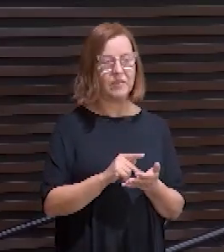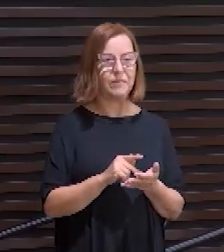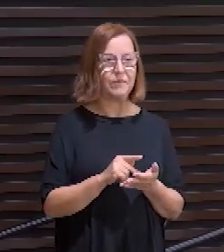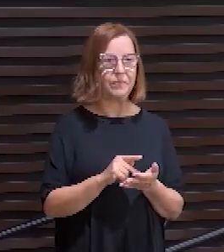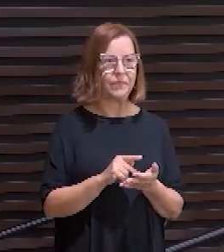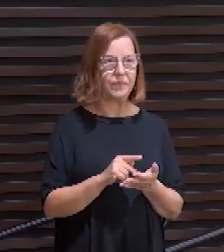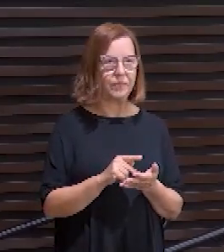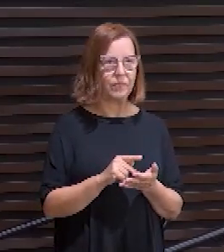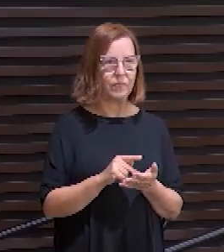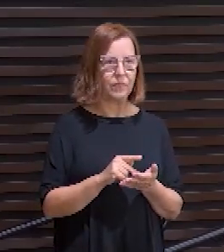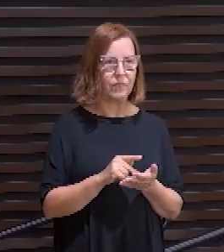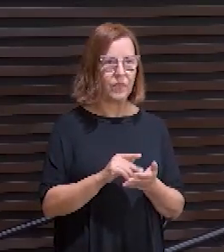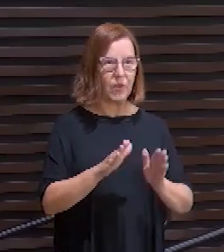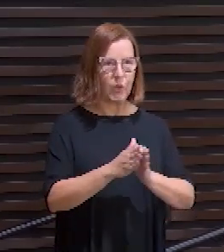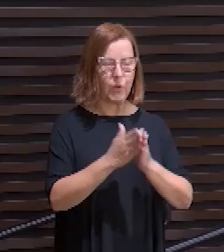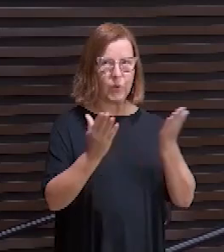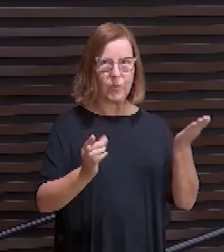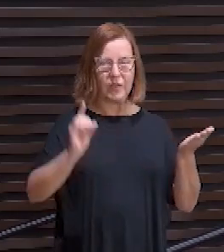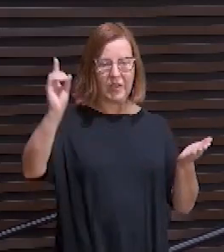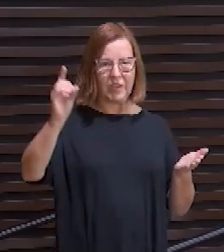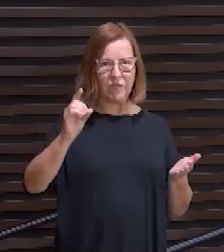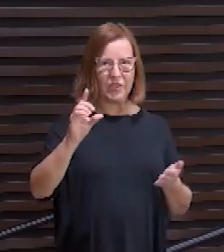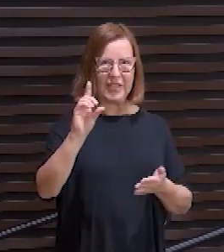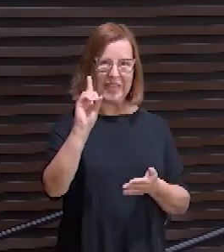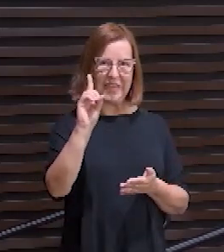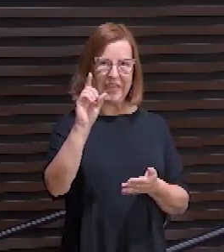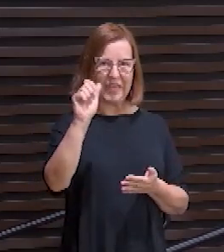o livro de Daniel